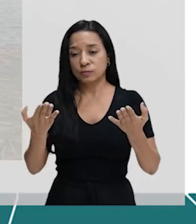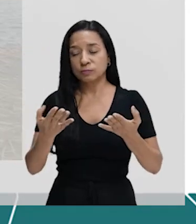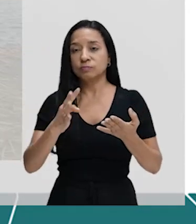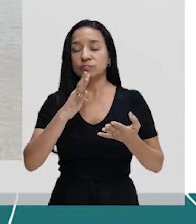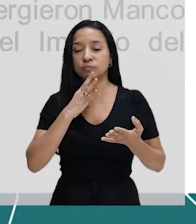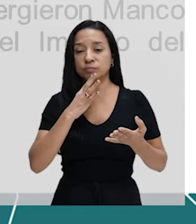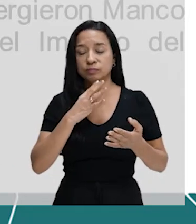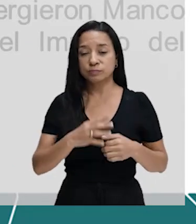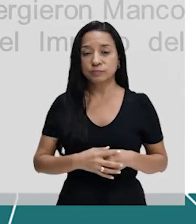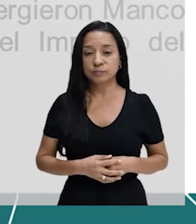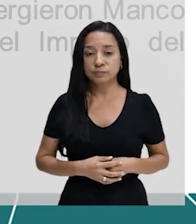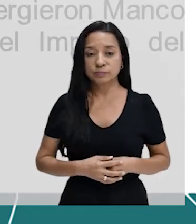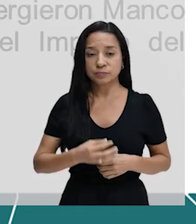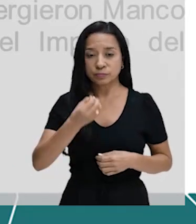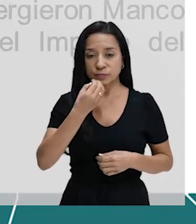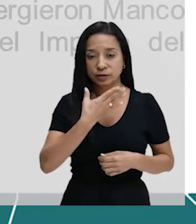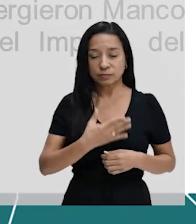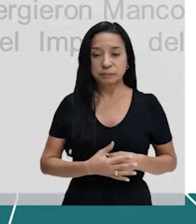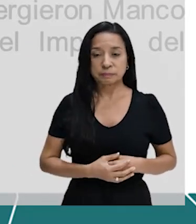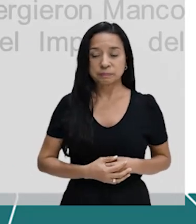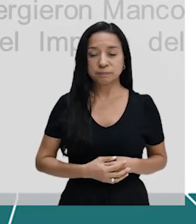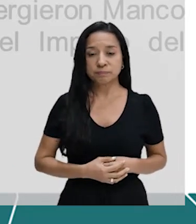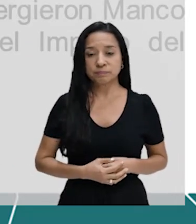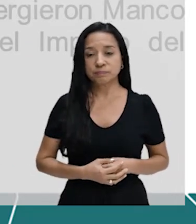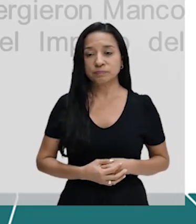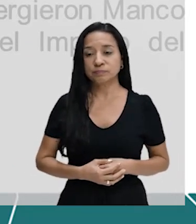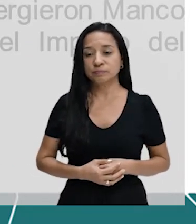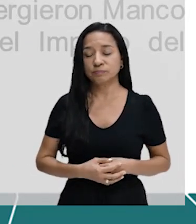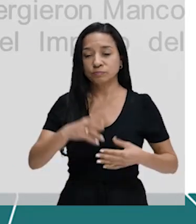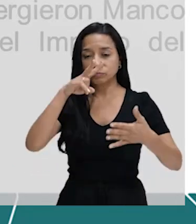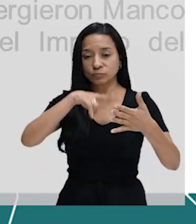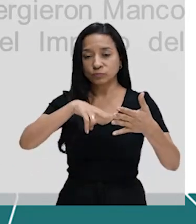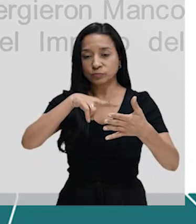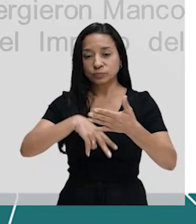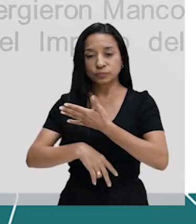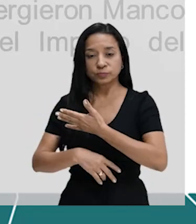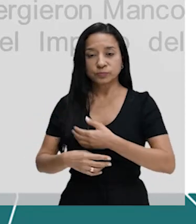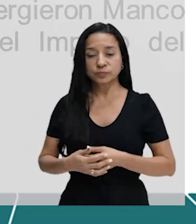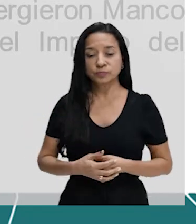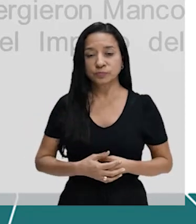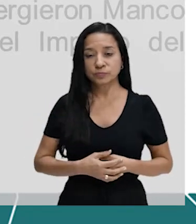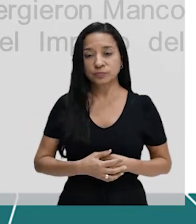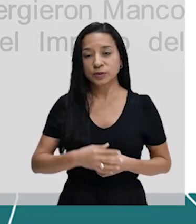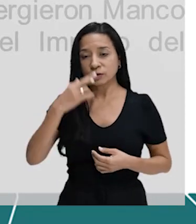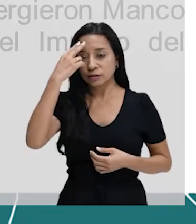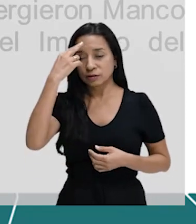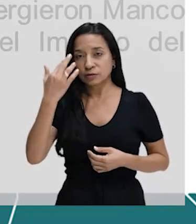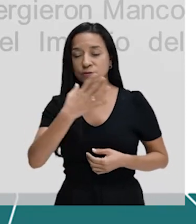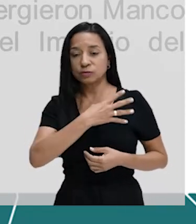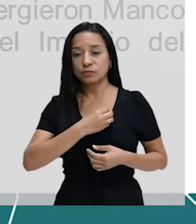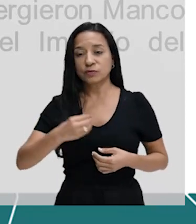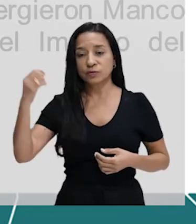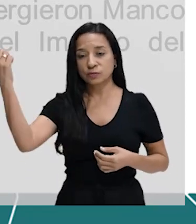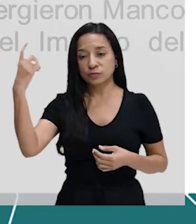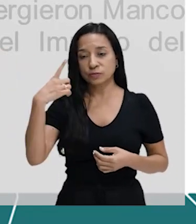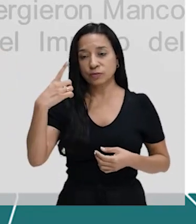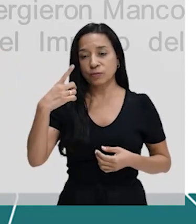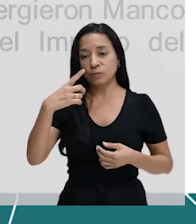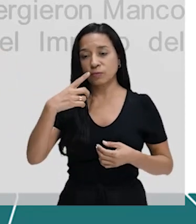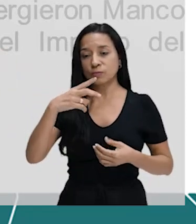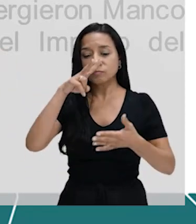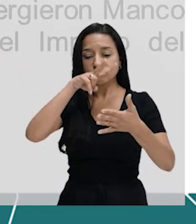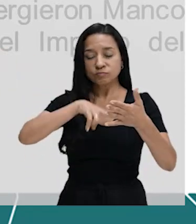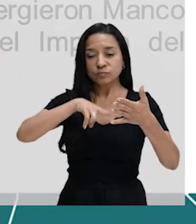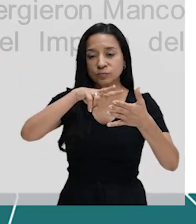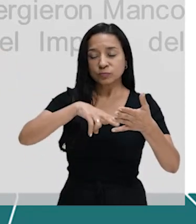história. Bem, Leyenda dels Hijos del Sol, a lenda dos filhos do sol. Cuenta la leyenda